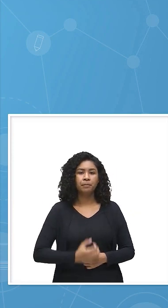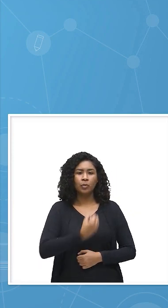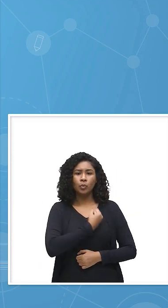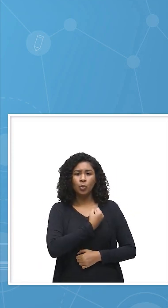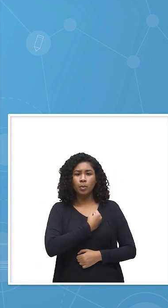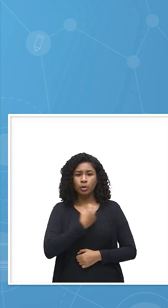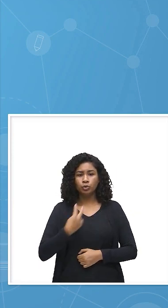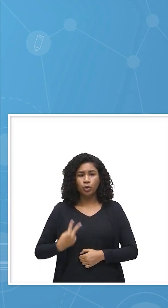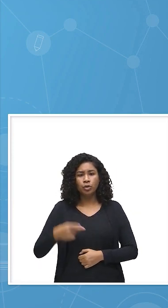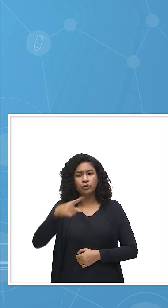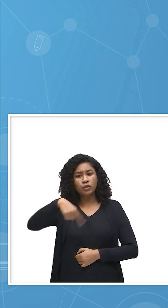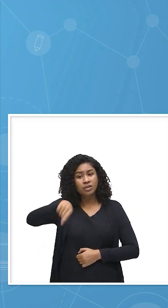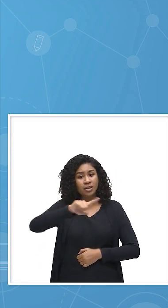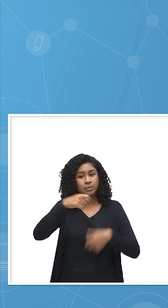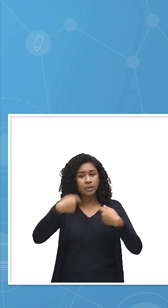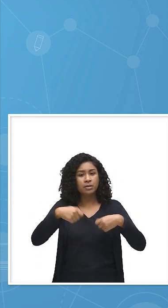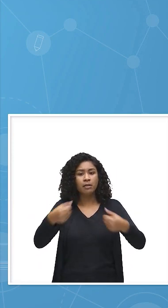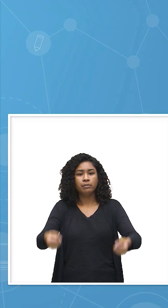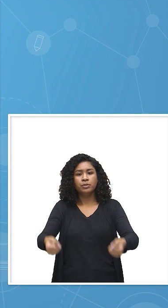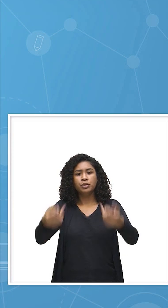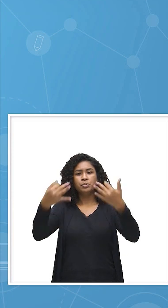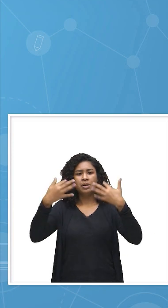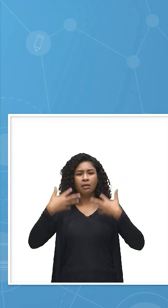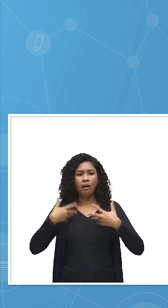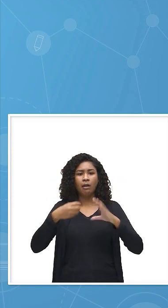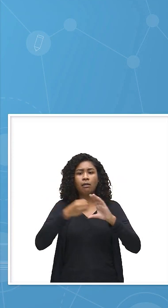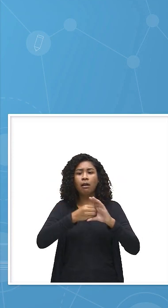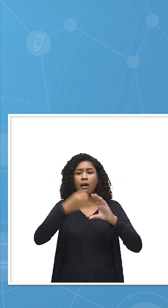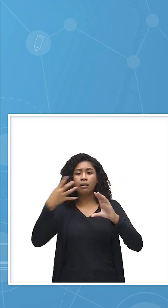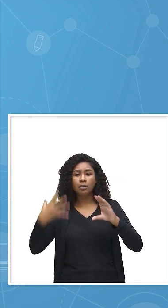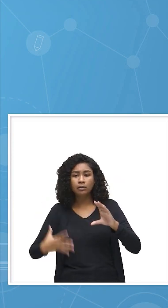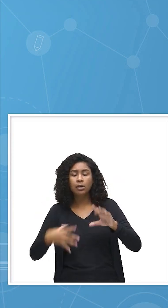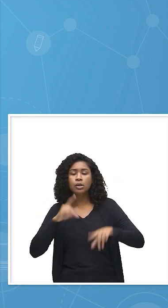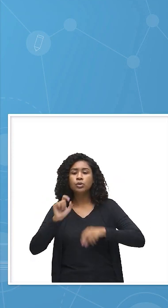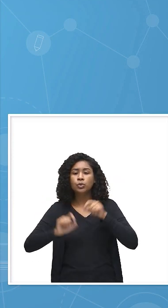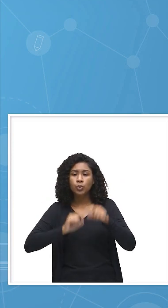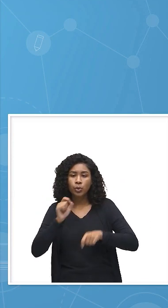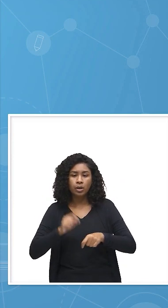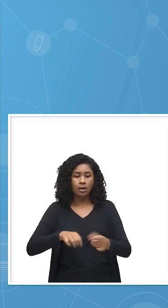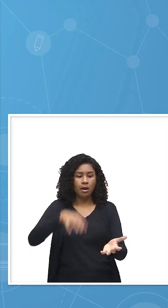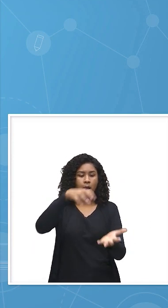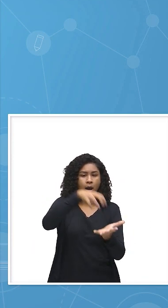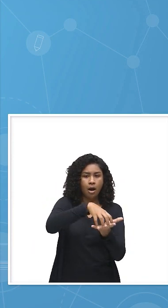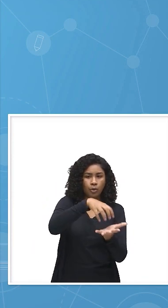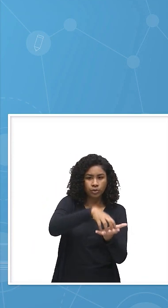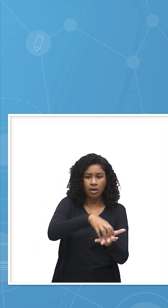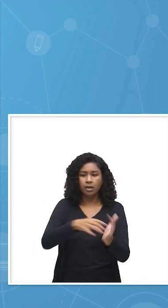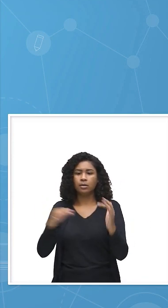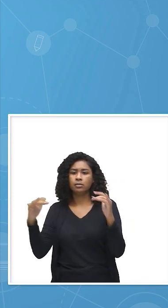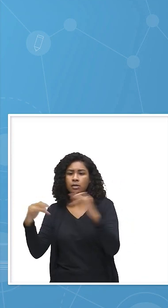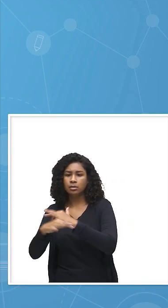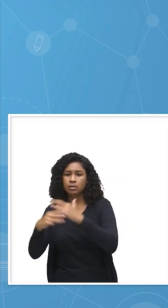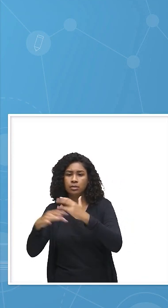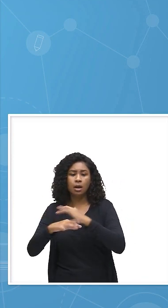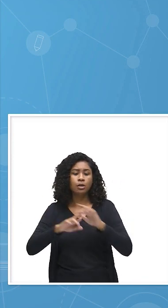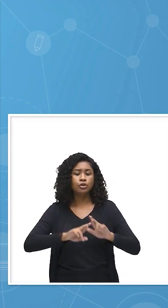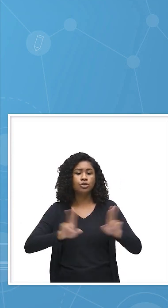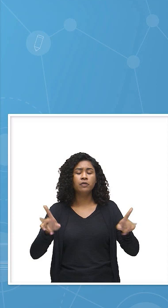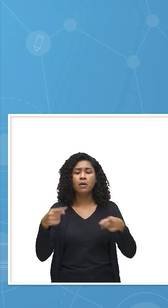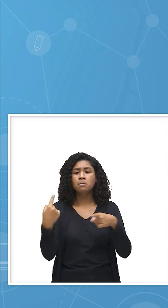que descrever as características que vão distinguir a cidade da aldeia.